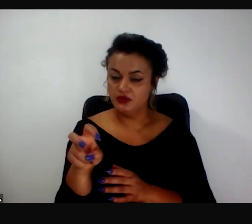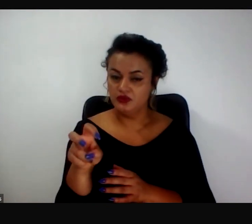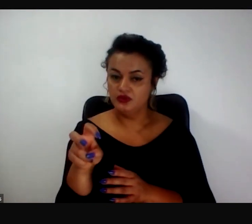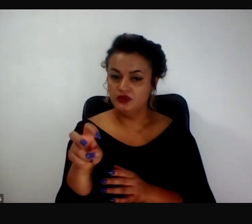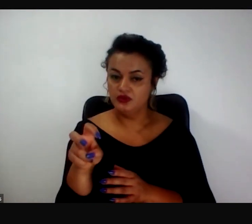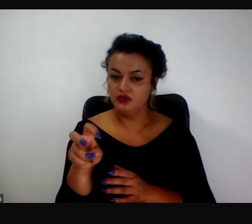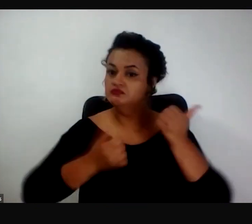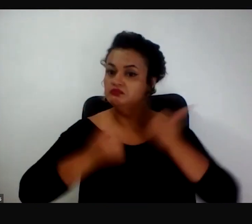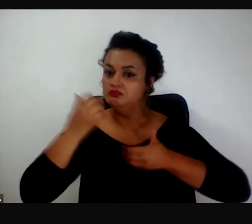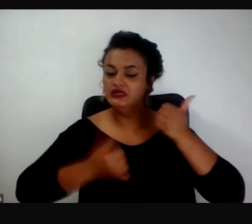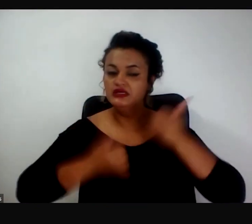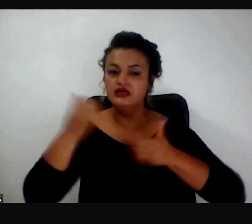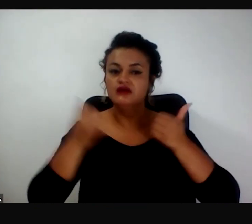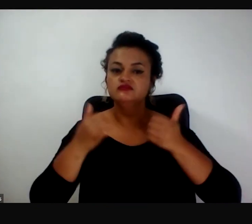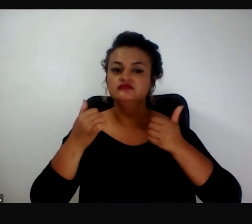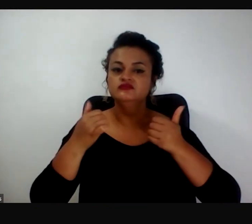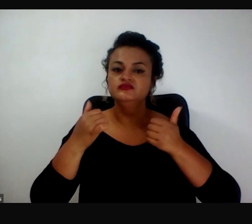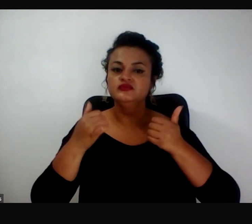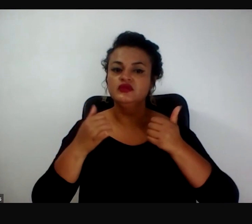no artigo